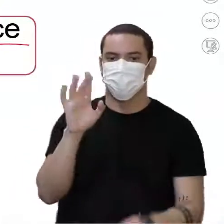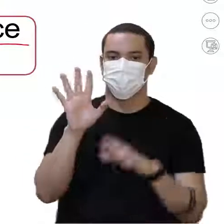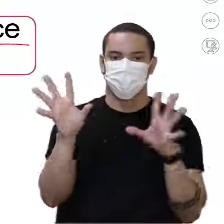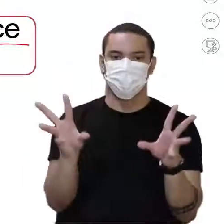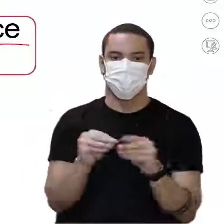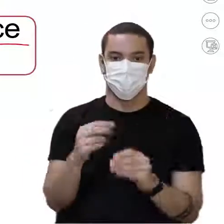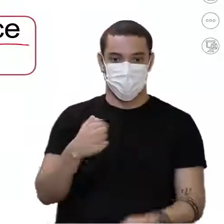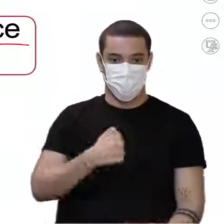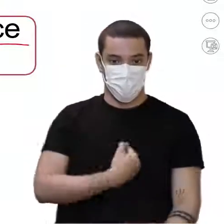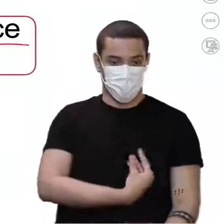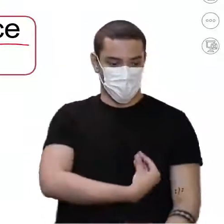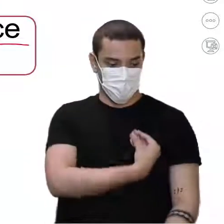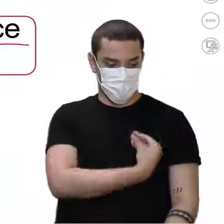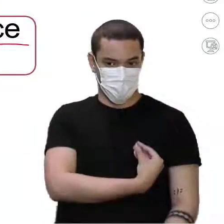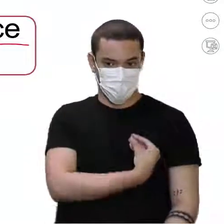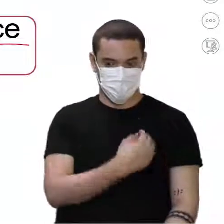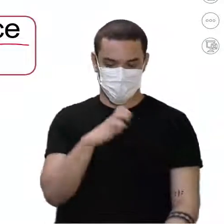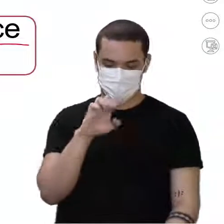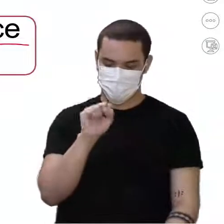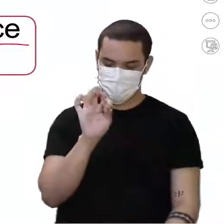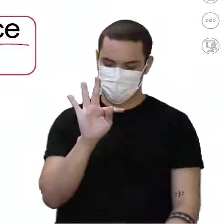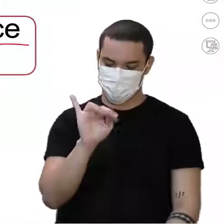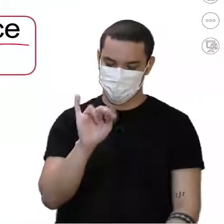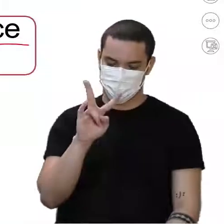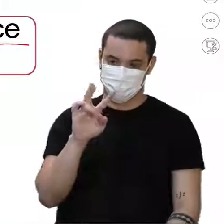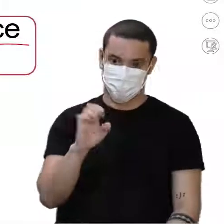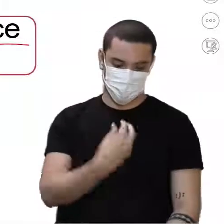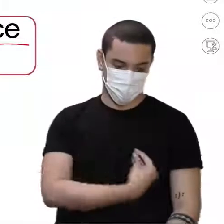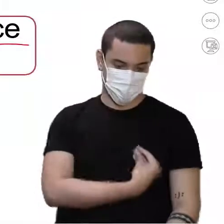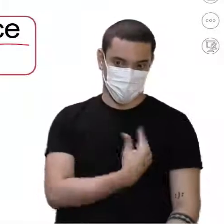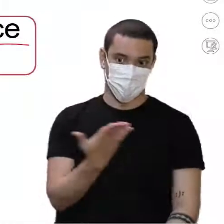fala eu estive, I've been